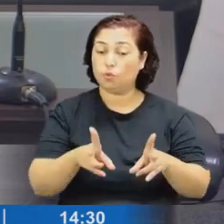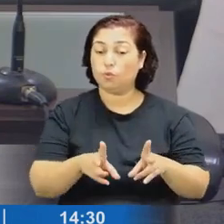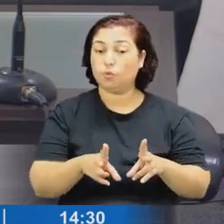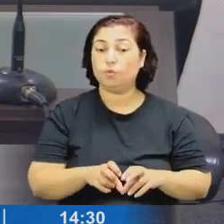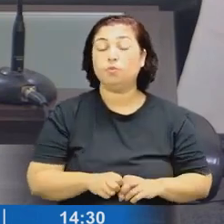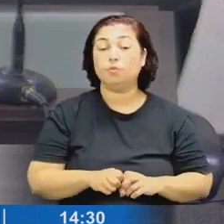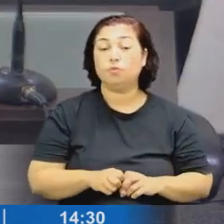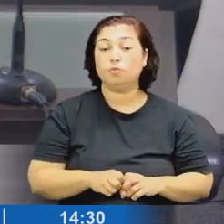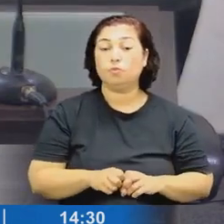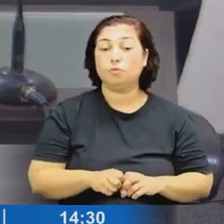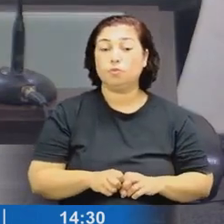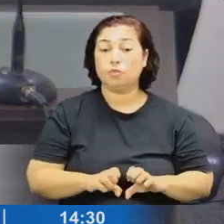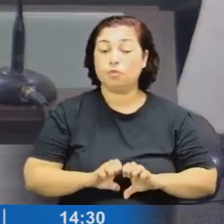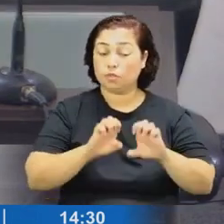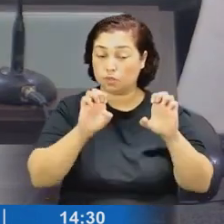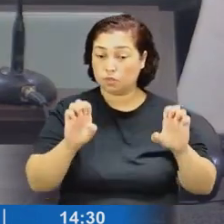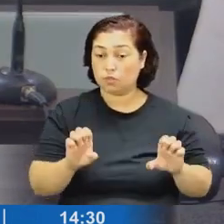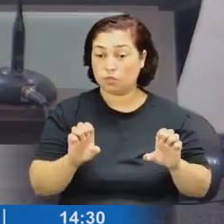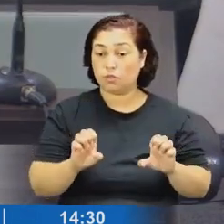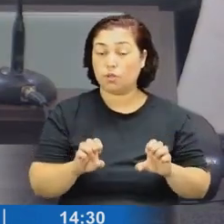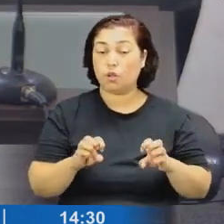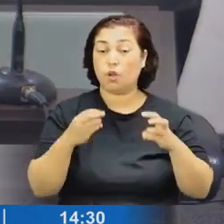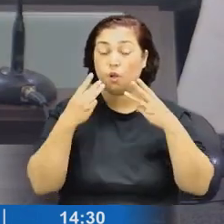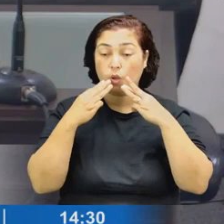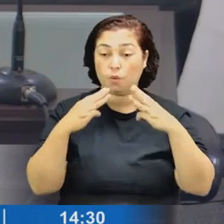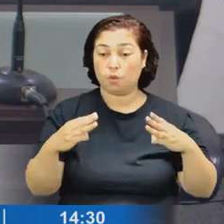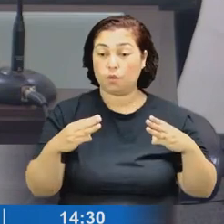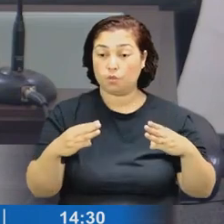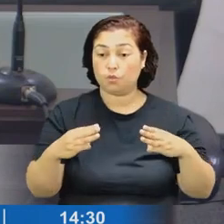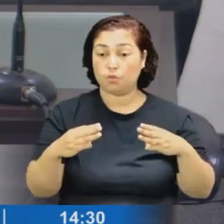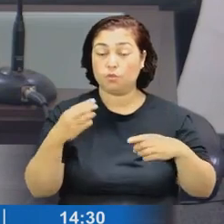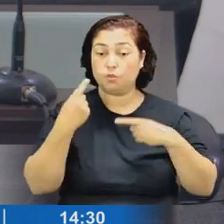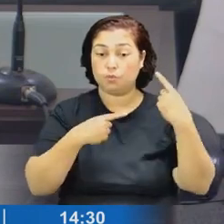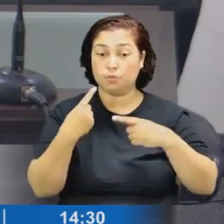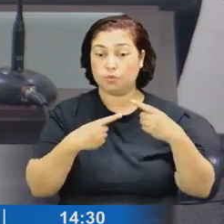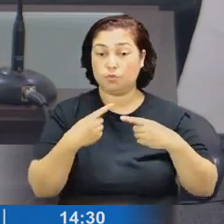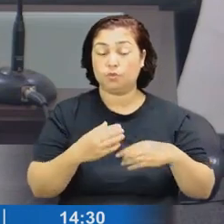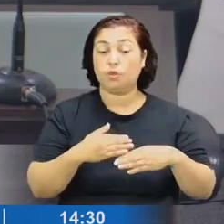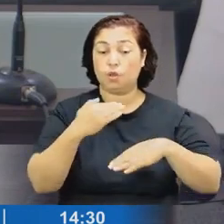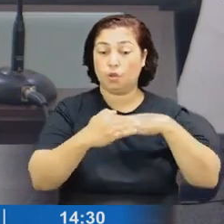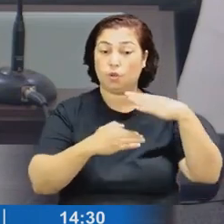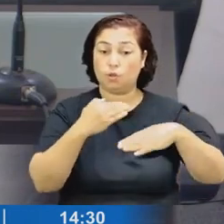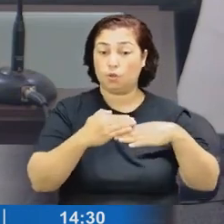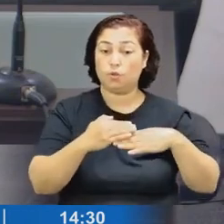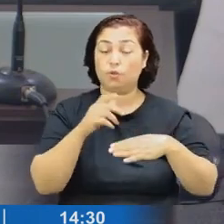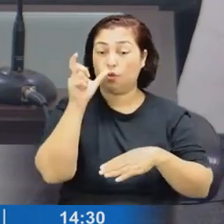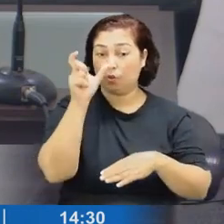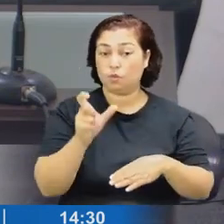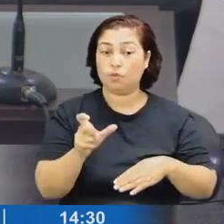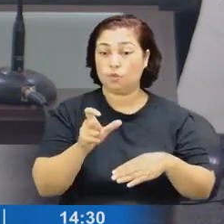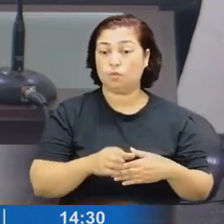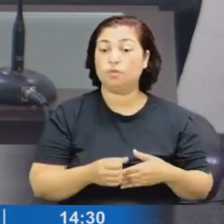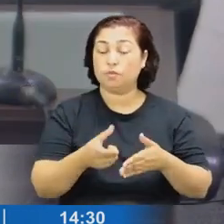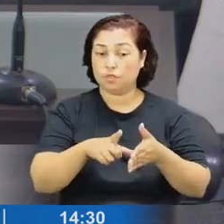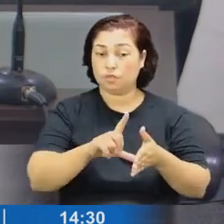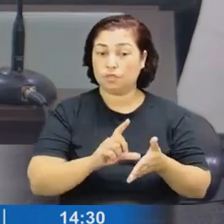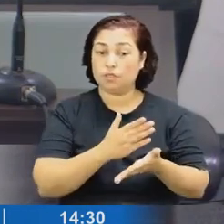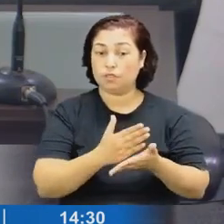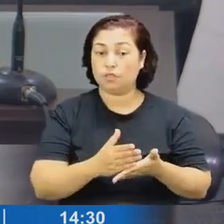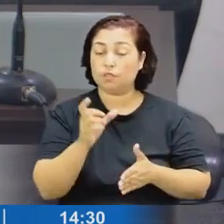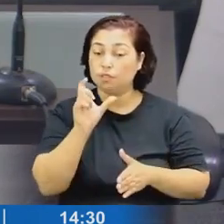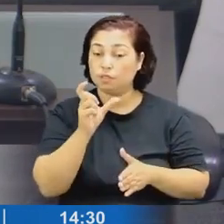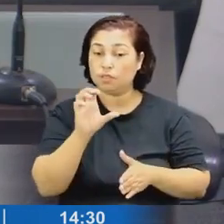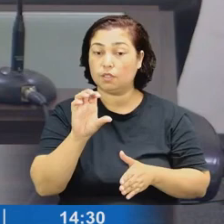estratégica no Marketing político né E hoje vai ser sobre construção imagem e reputação antes de passar a palavra